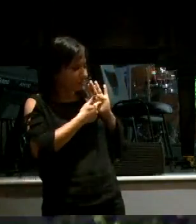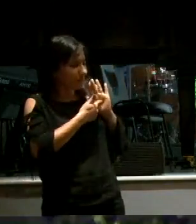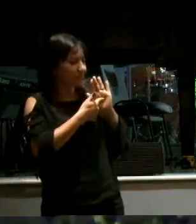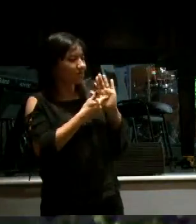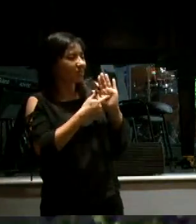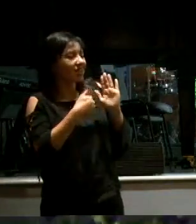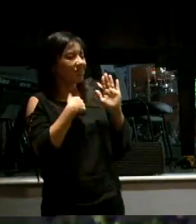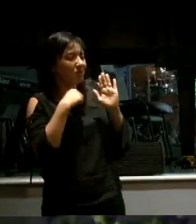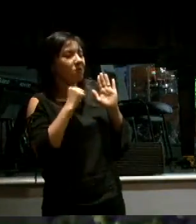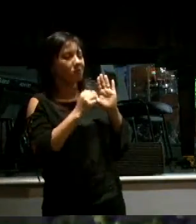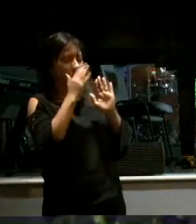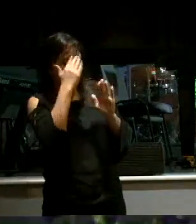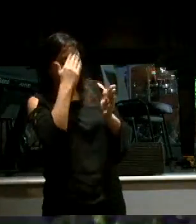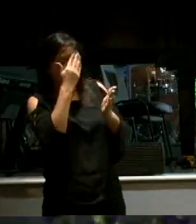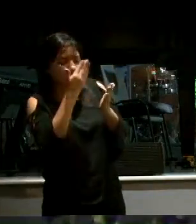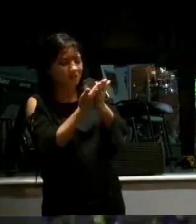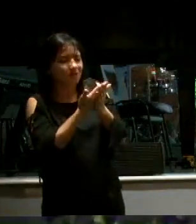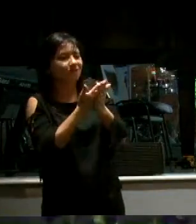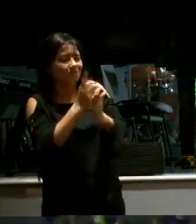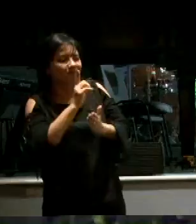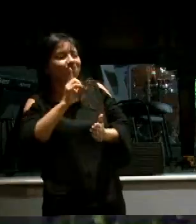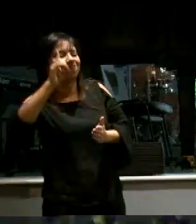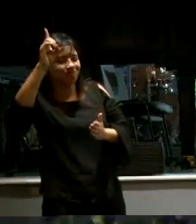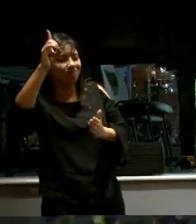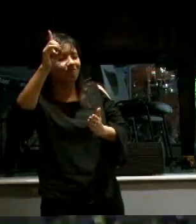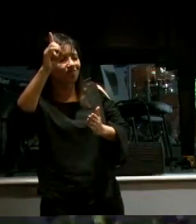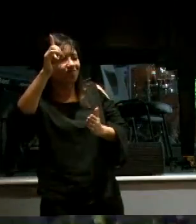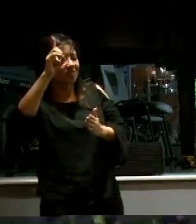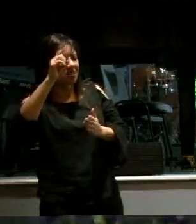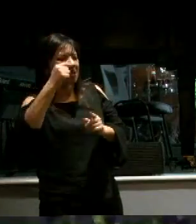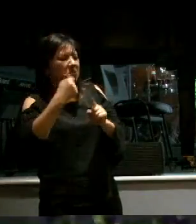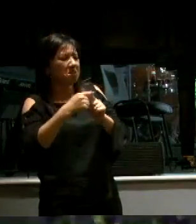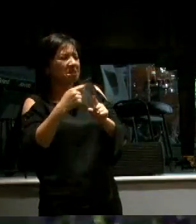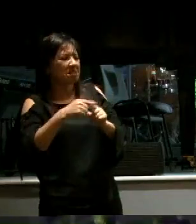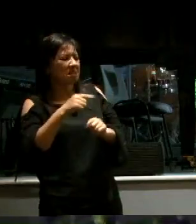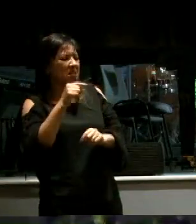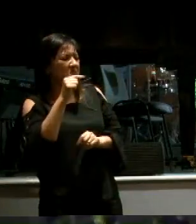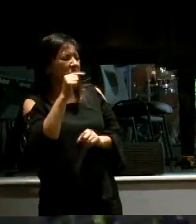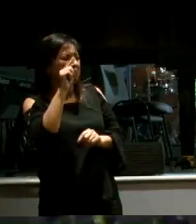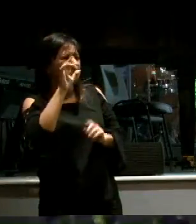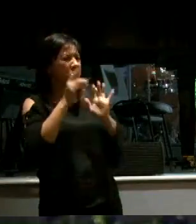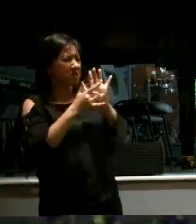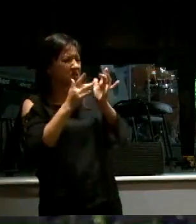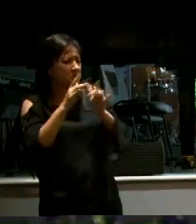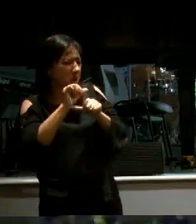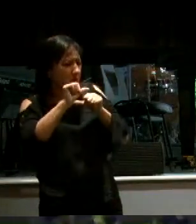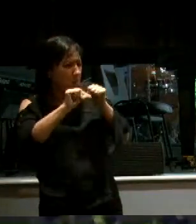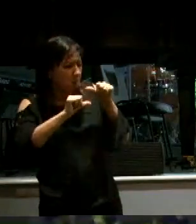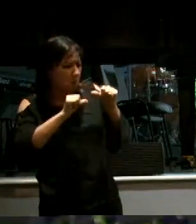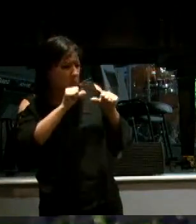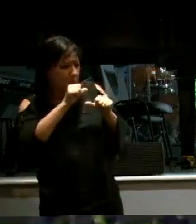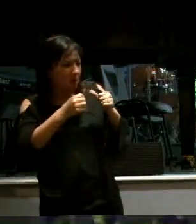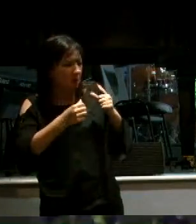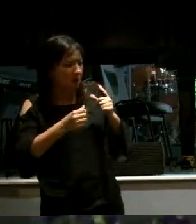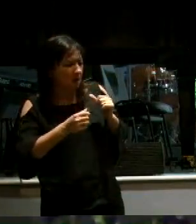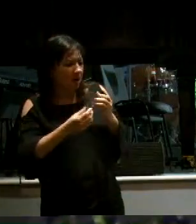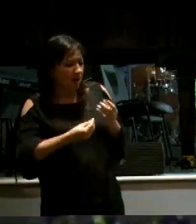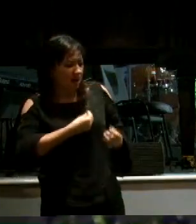confiar nele. O que ele fez na vida do papai não era algo natural.